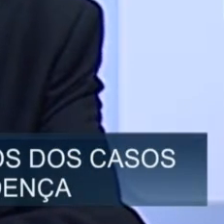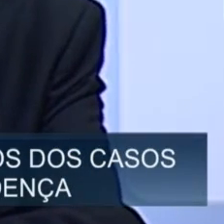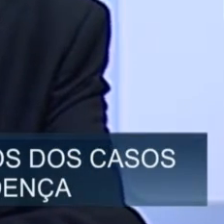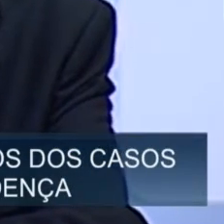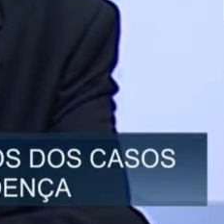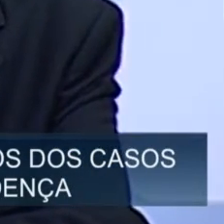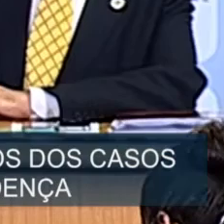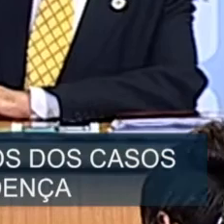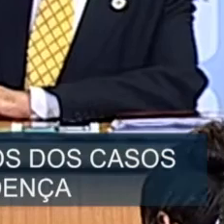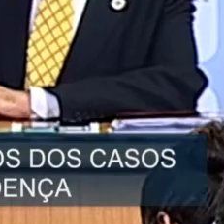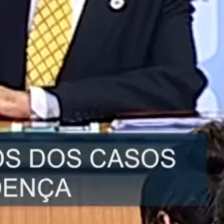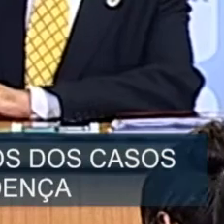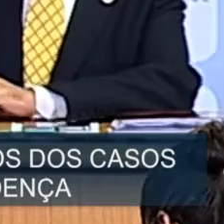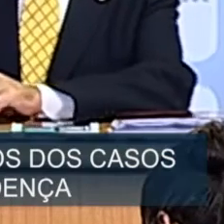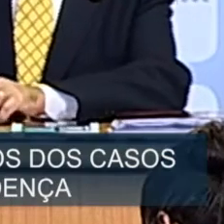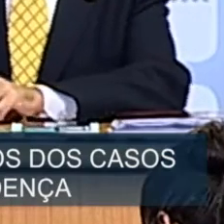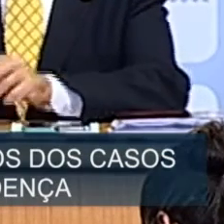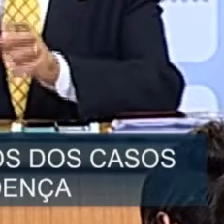vocês.